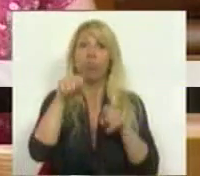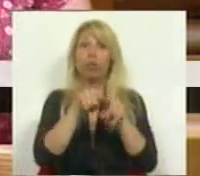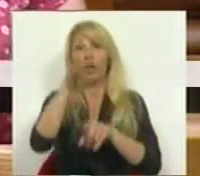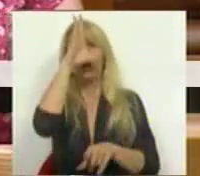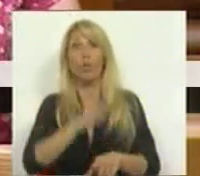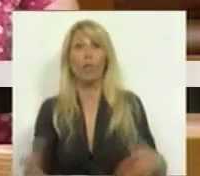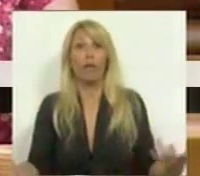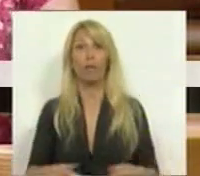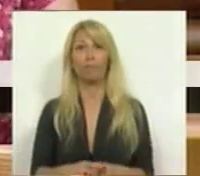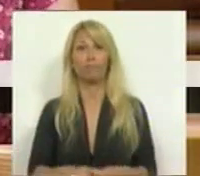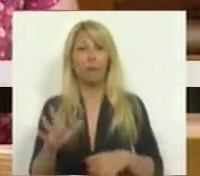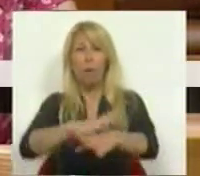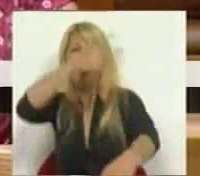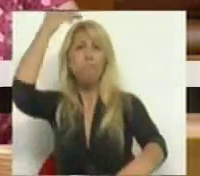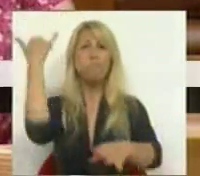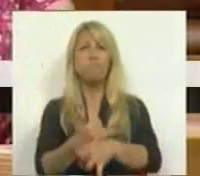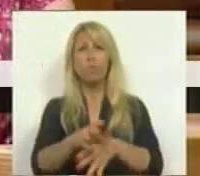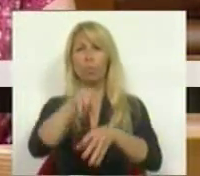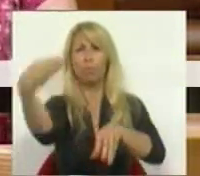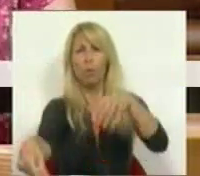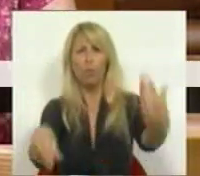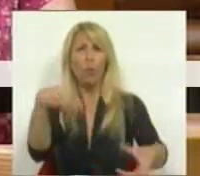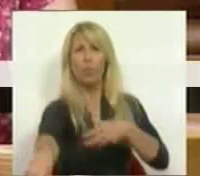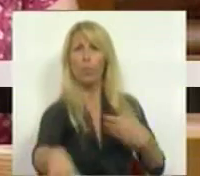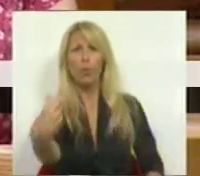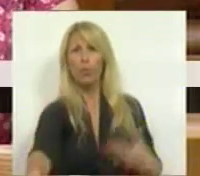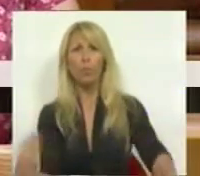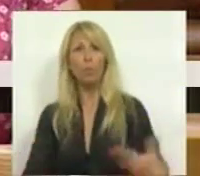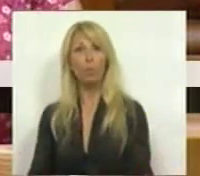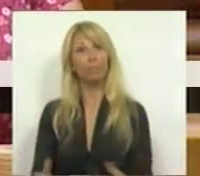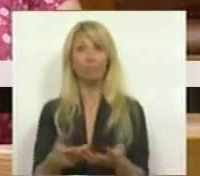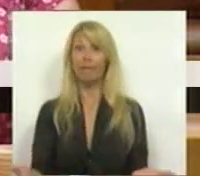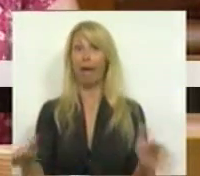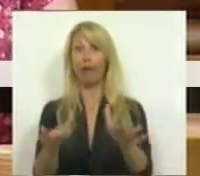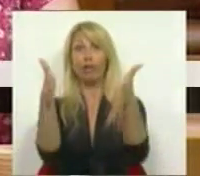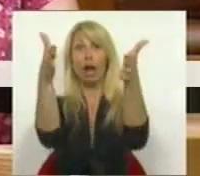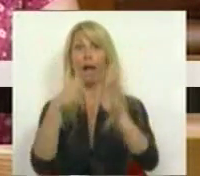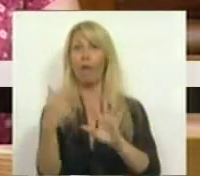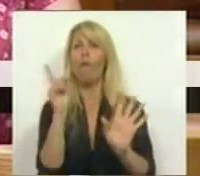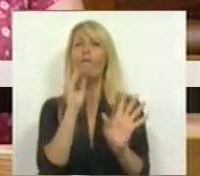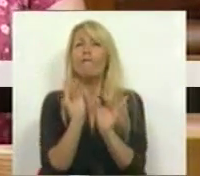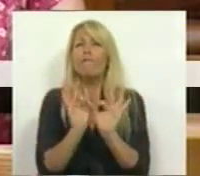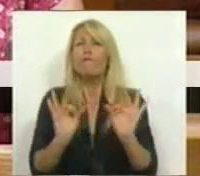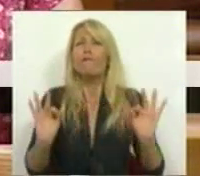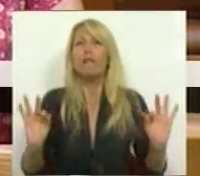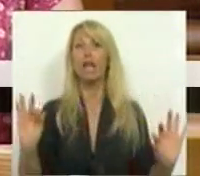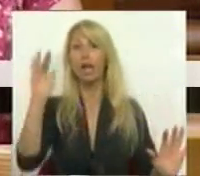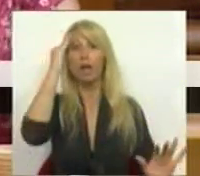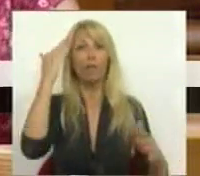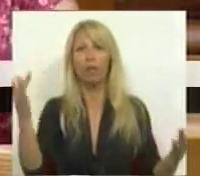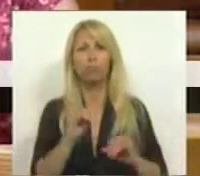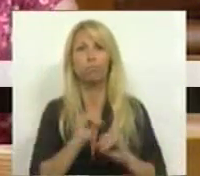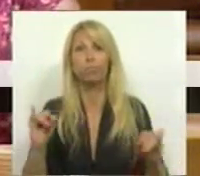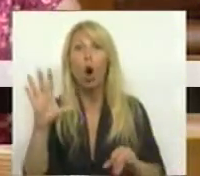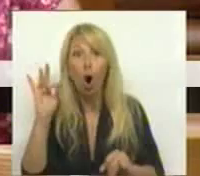cacos, como um jarrão de porcelana. E os cacos não têm hoje qualquer restauro possível. A cola